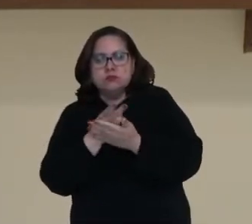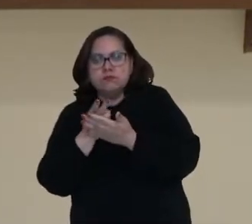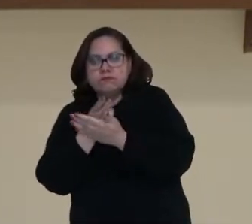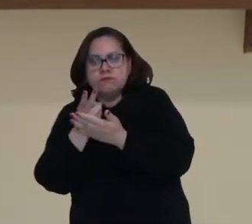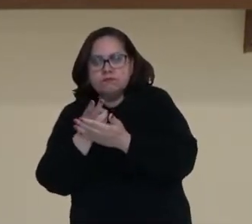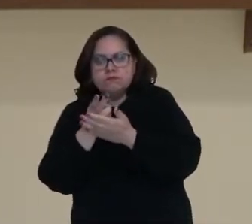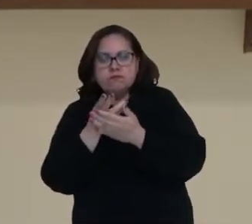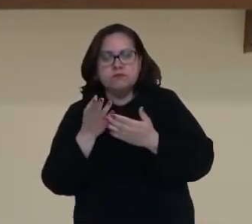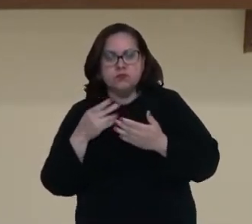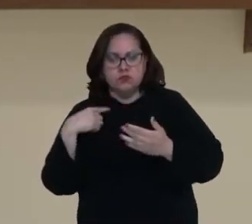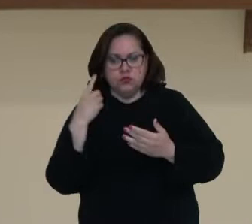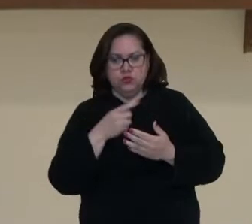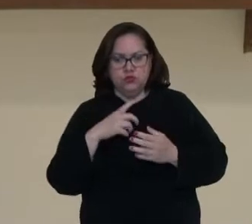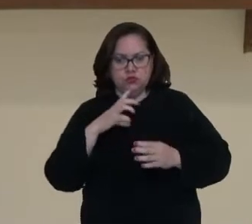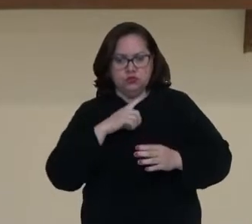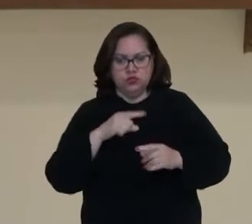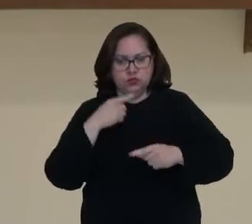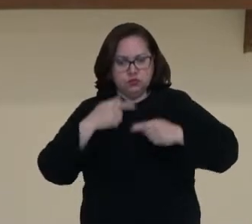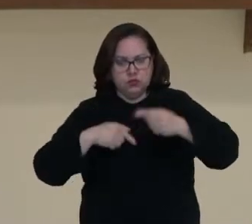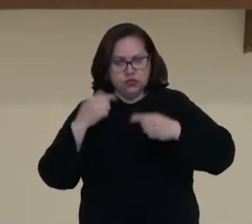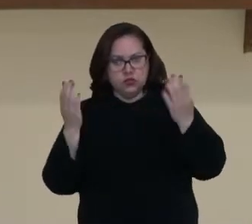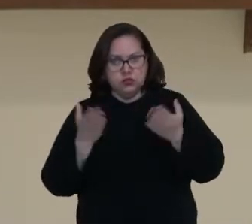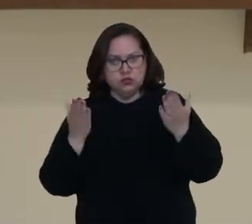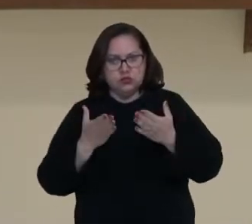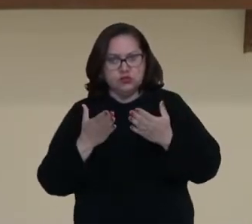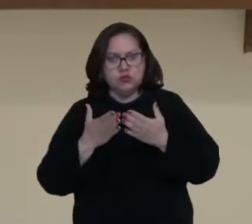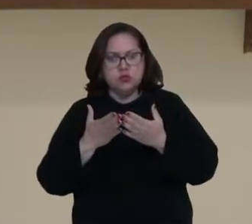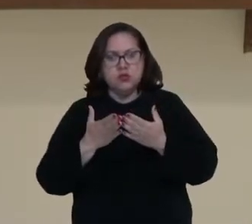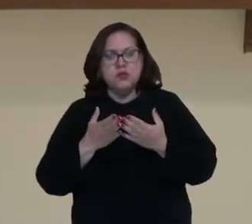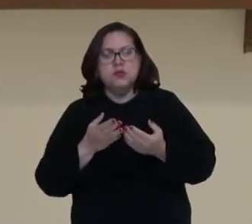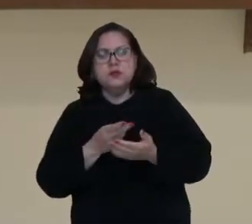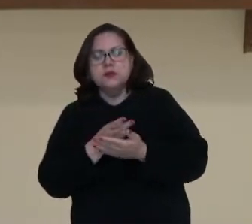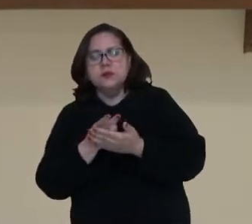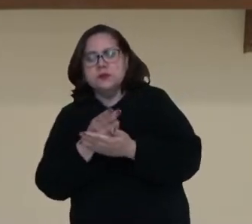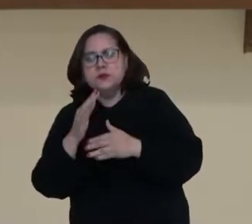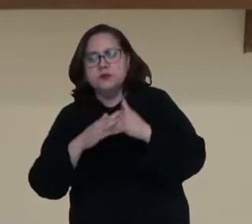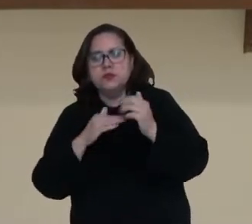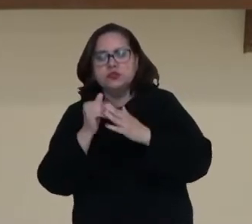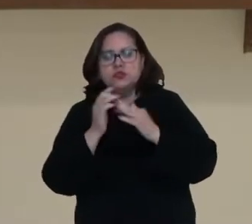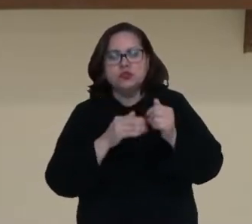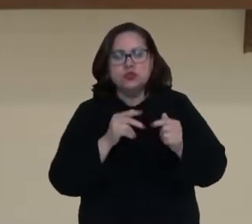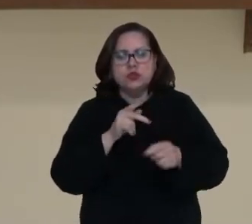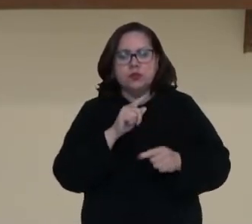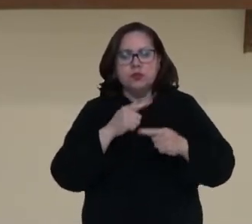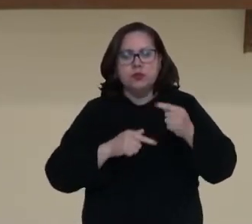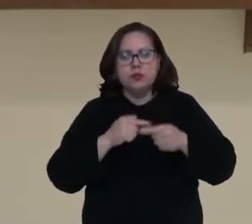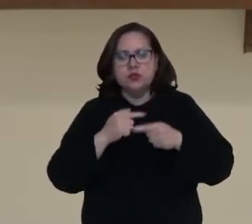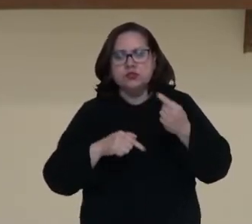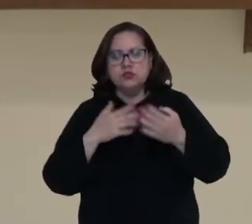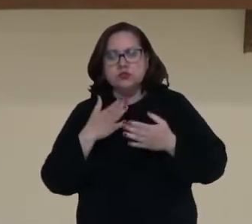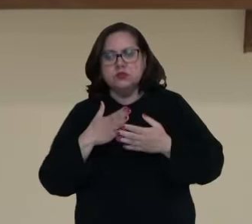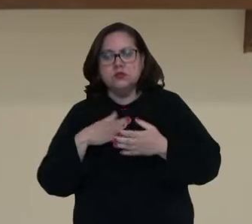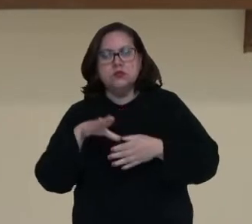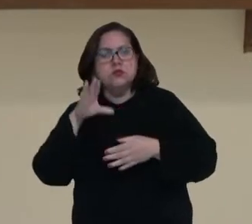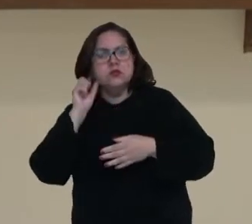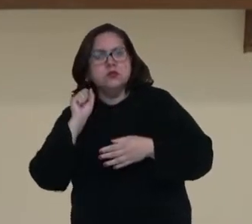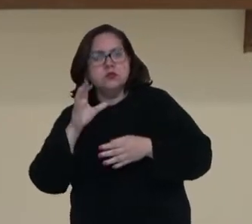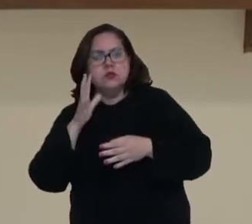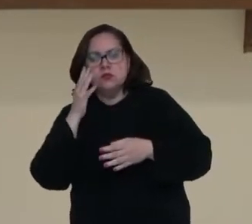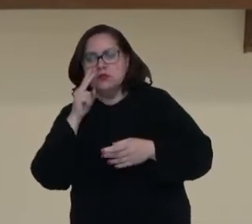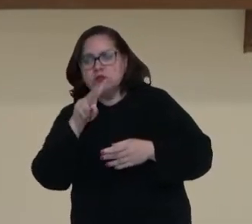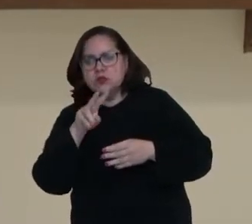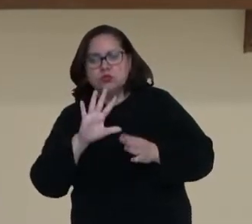mais do nosso modelo de política atual. É buscar uma prática política em que consiga se ouvir todas